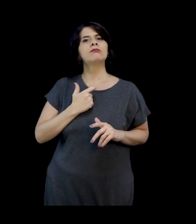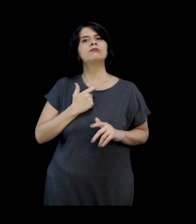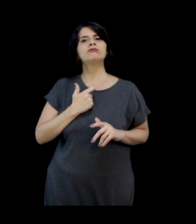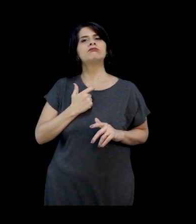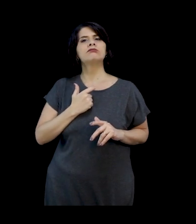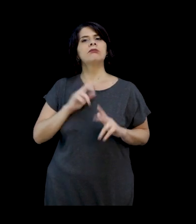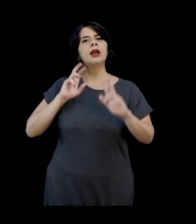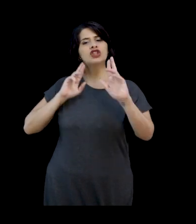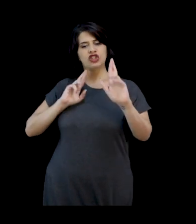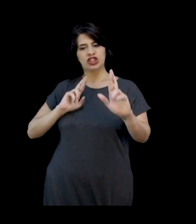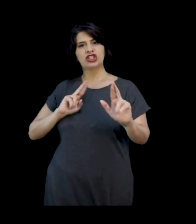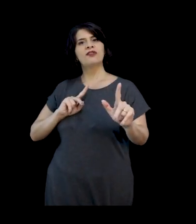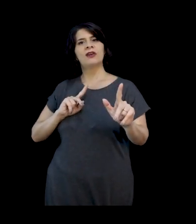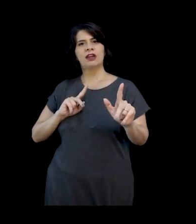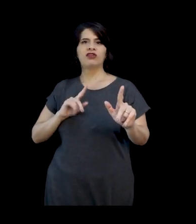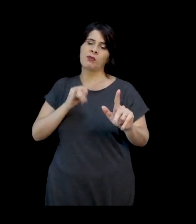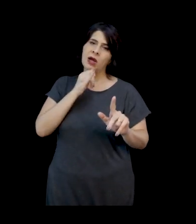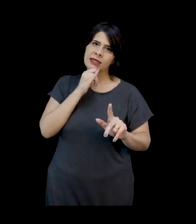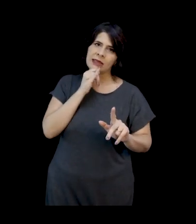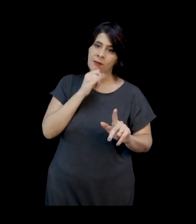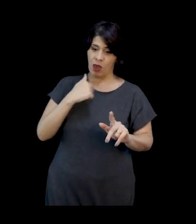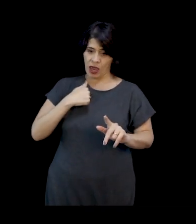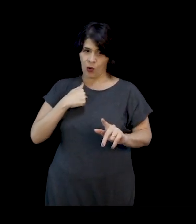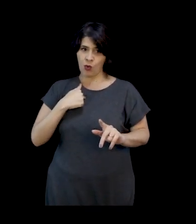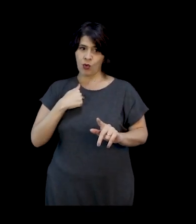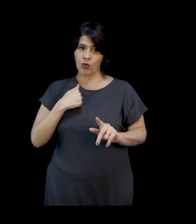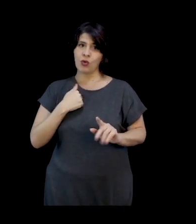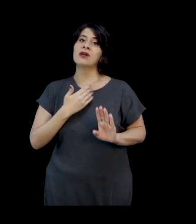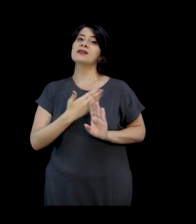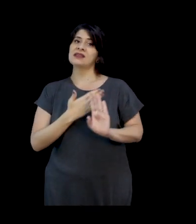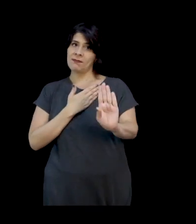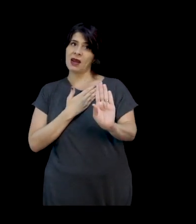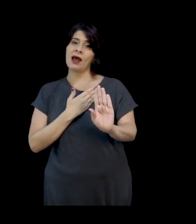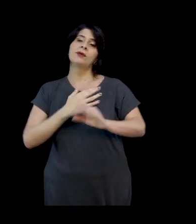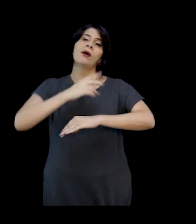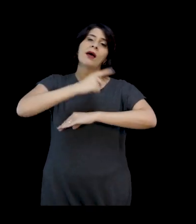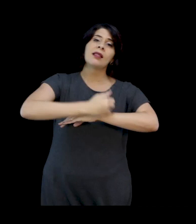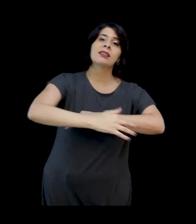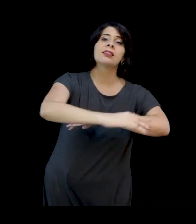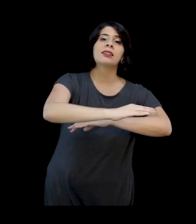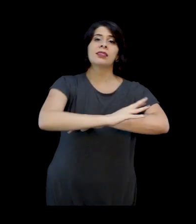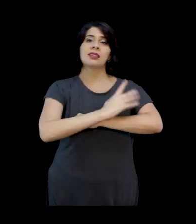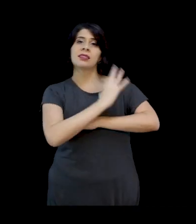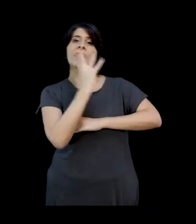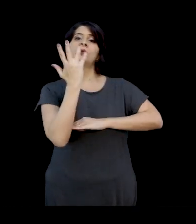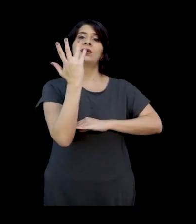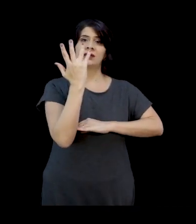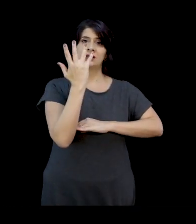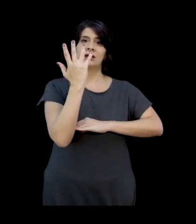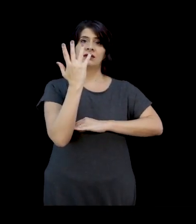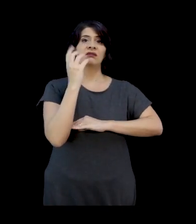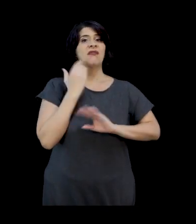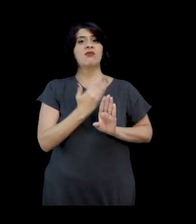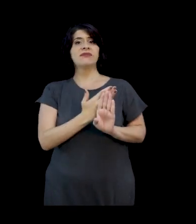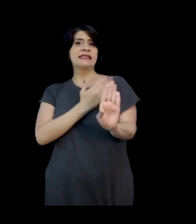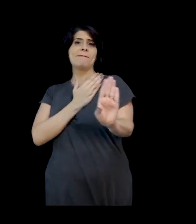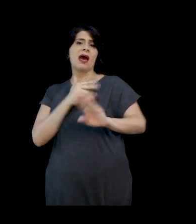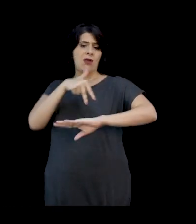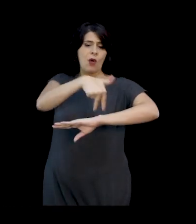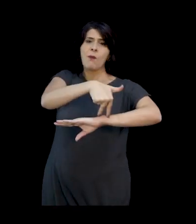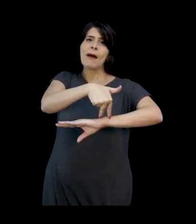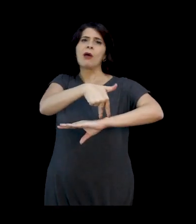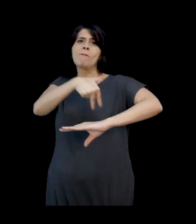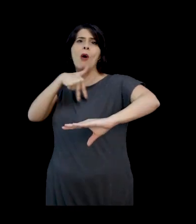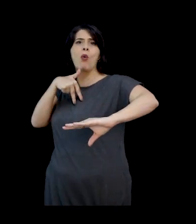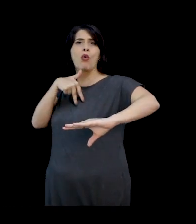raiz também da nossa diferenciação, da diferenciação que, que há entre nós e a natureza. O homem se